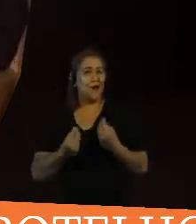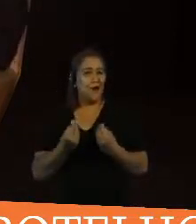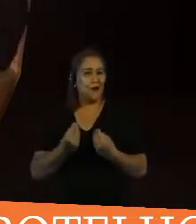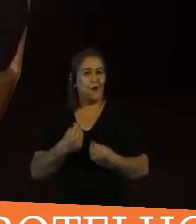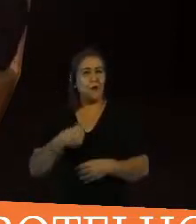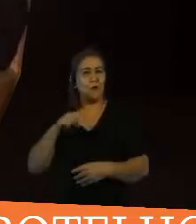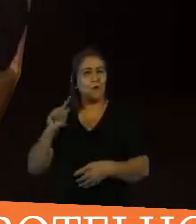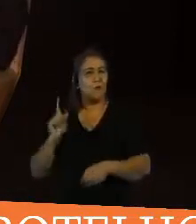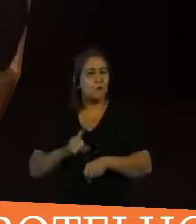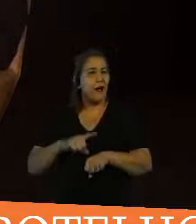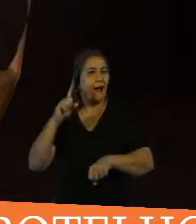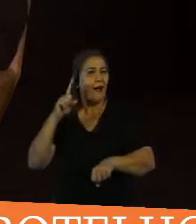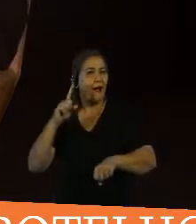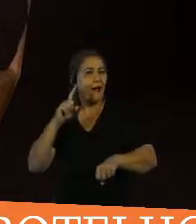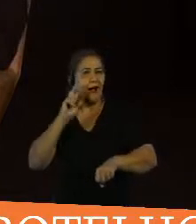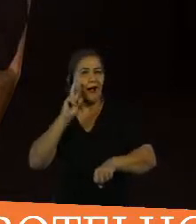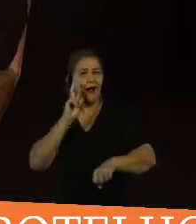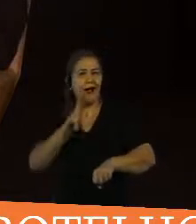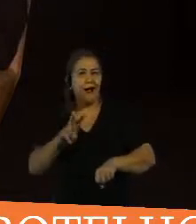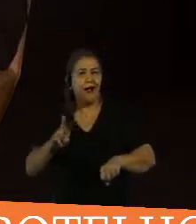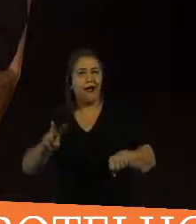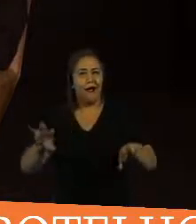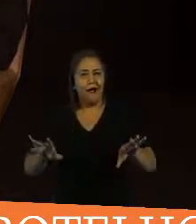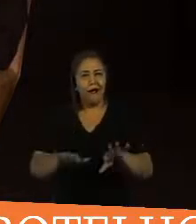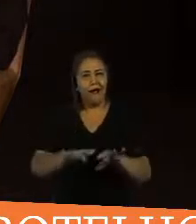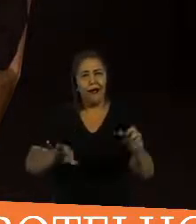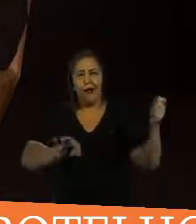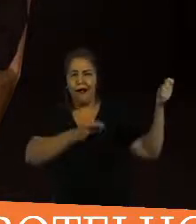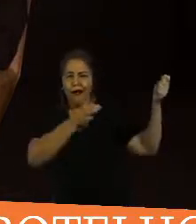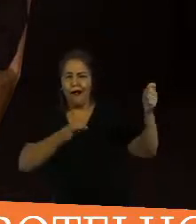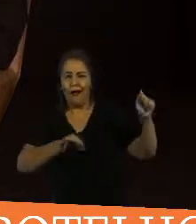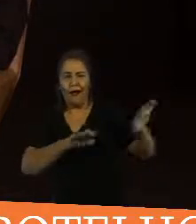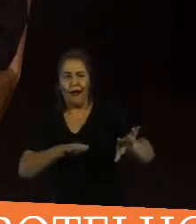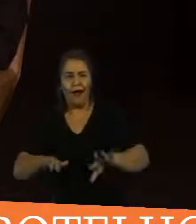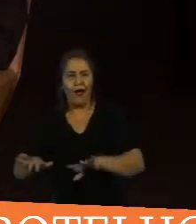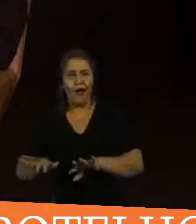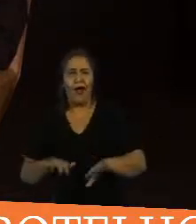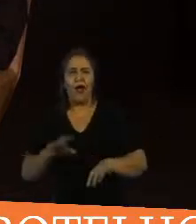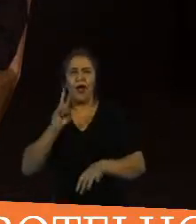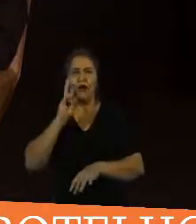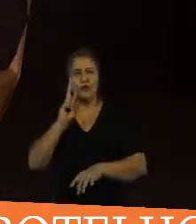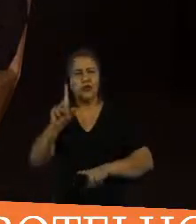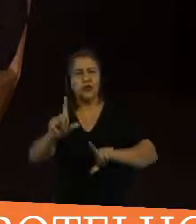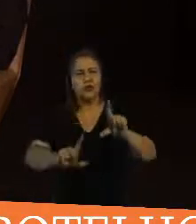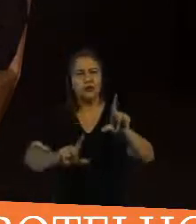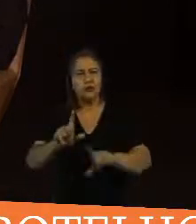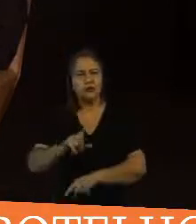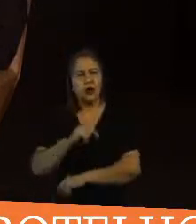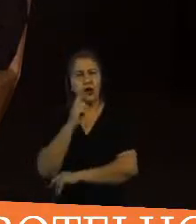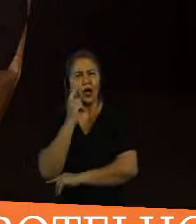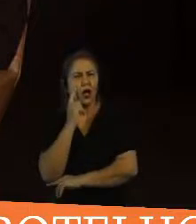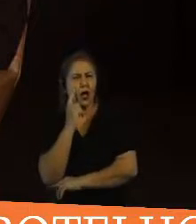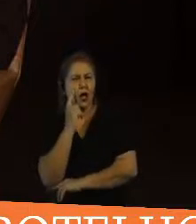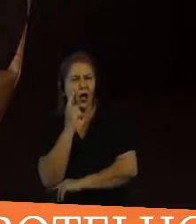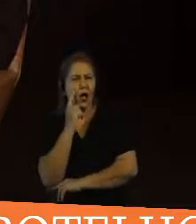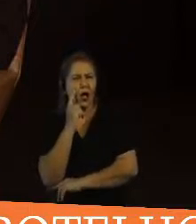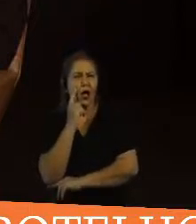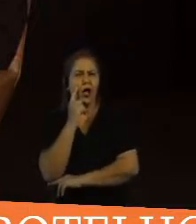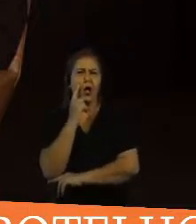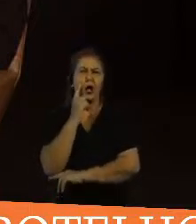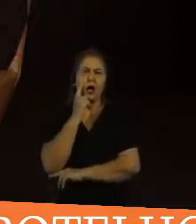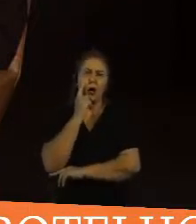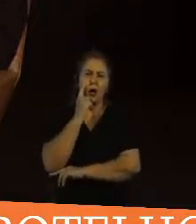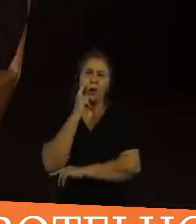uma orquestra foi na televisão. Na verdade, foi um anúnciozinho, né? Eu vi assim, Orquestra Sinfônica